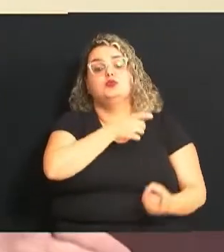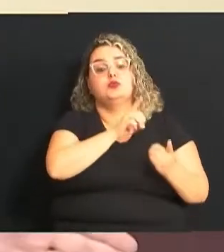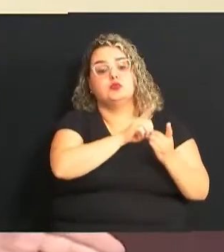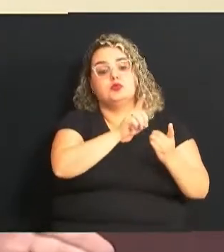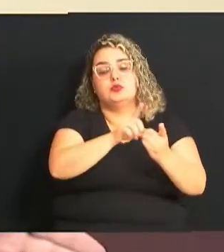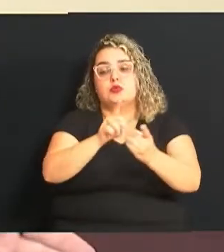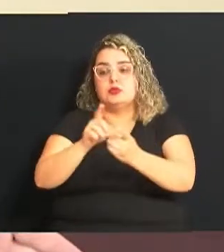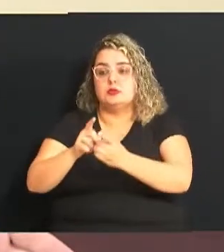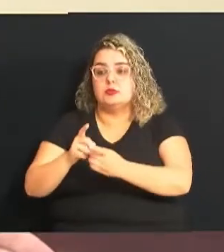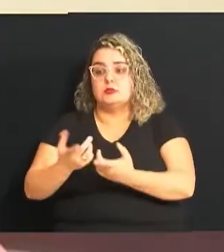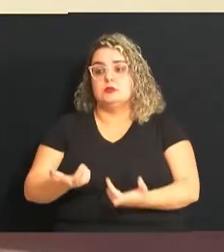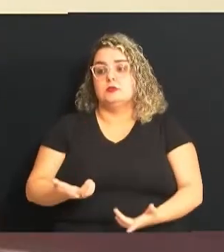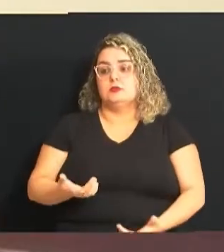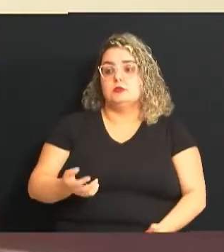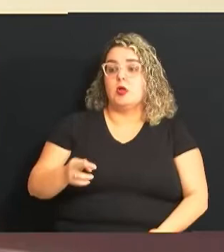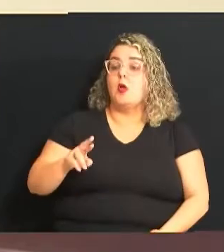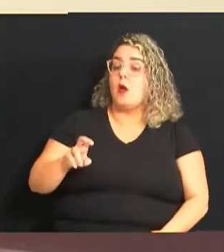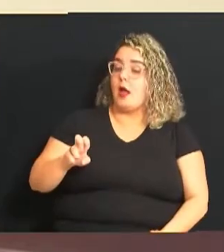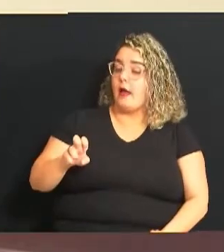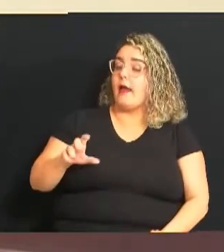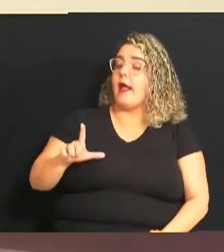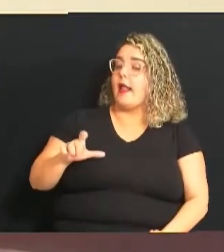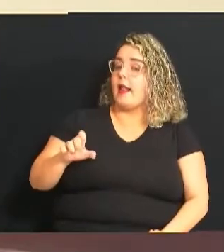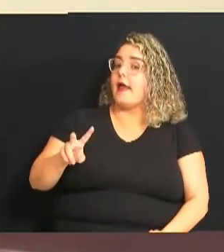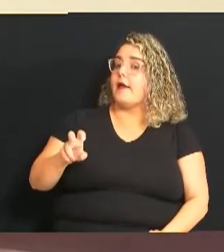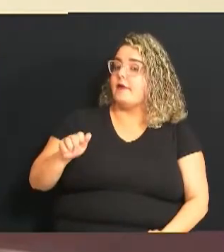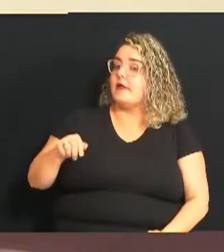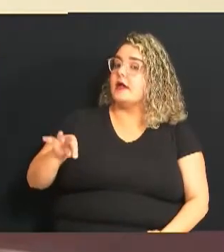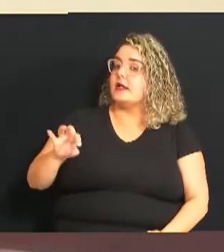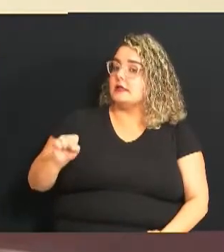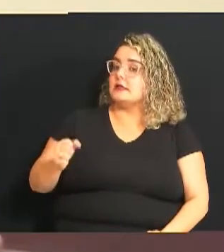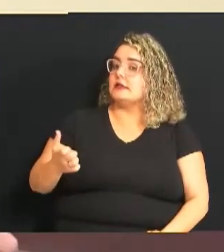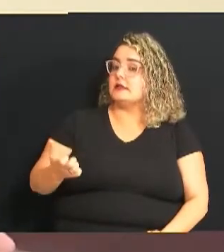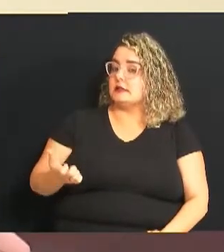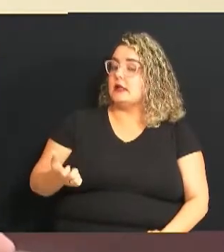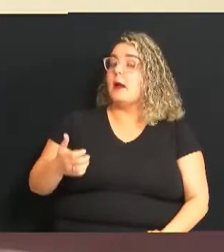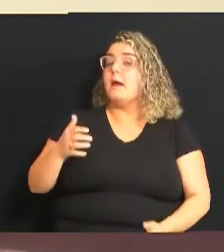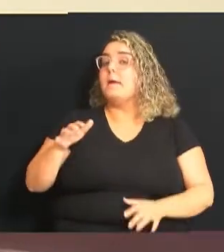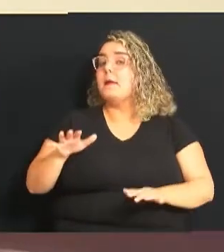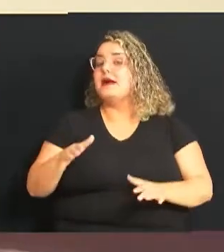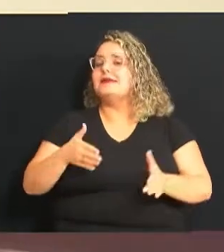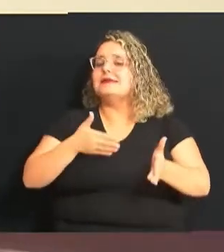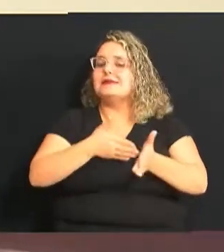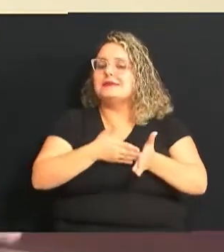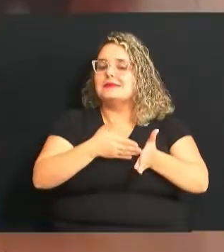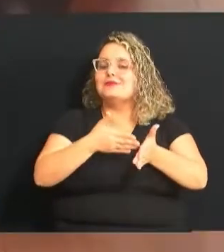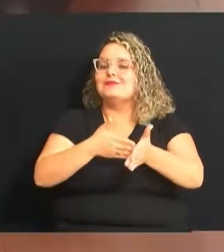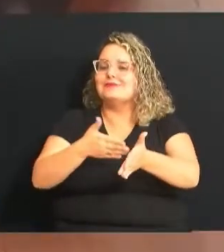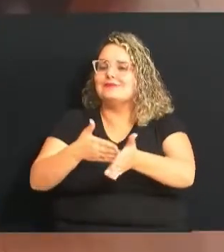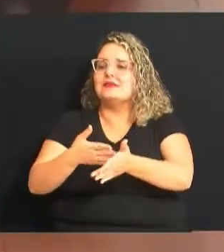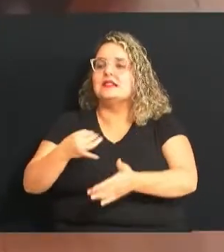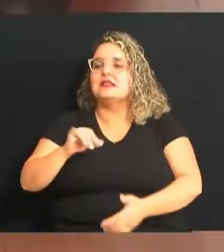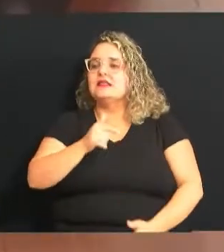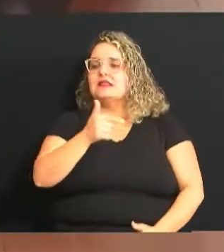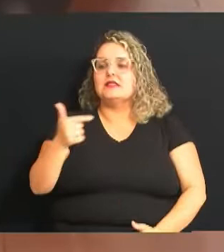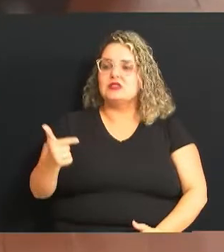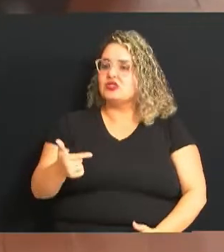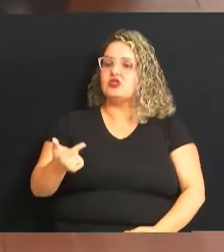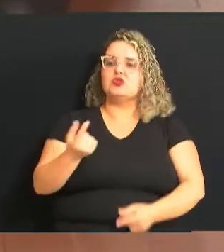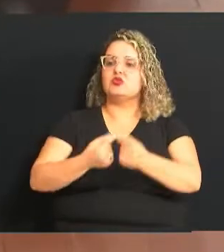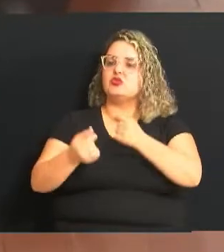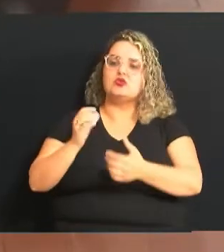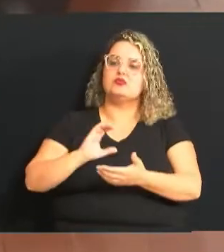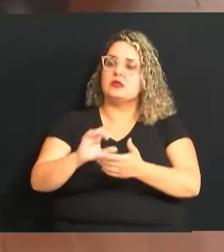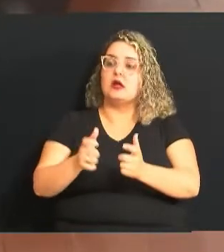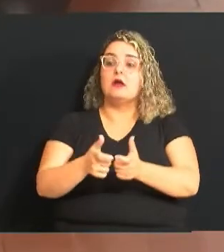são relevantes, mas eles vão ficar cada vez mais limitados se a gente não tiver um investimento